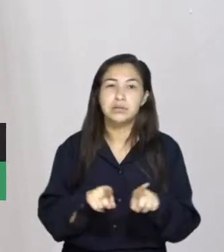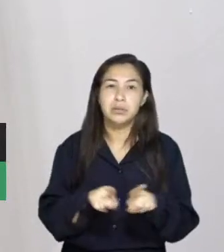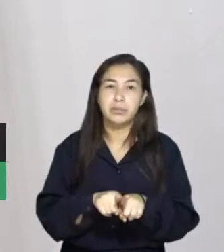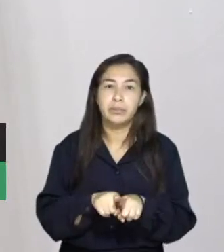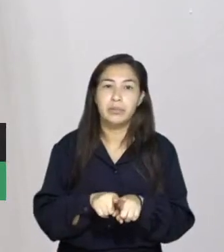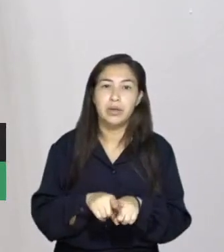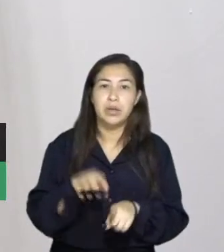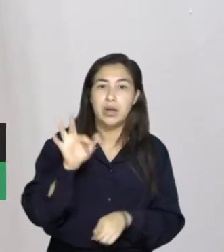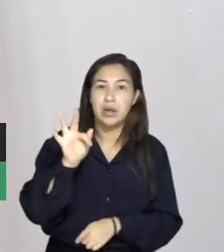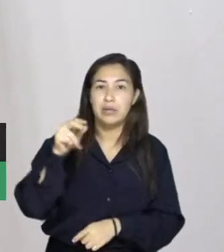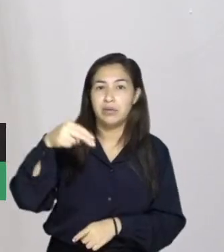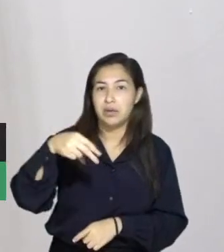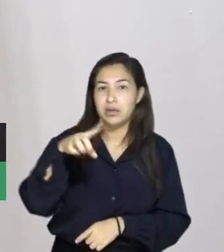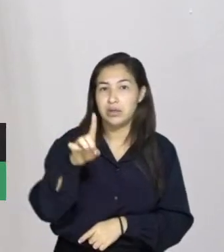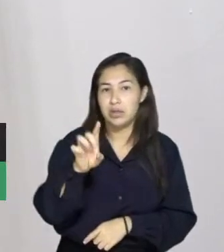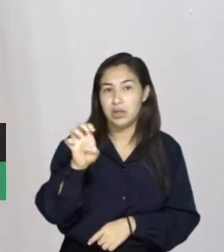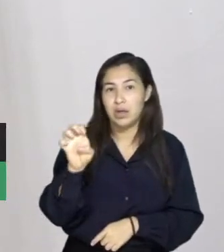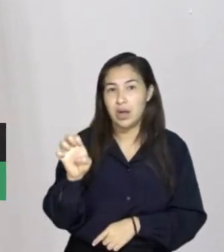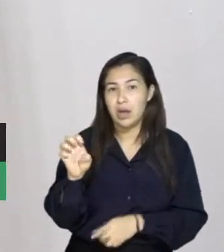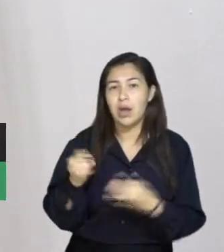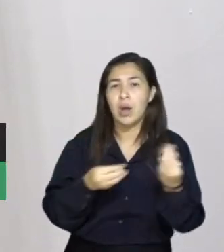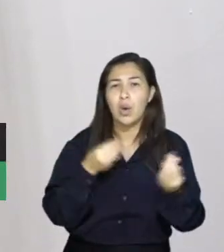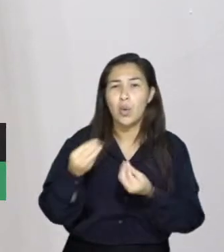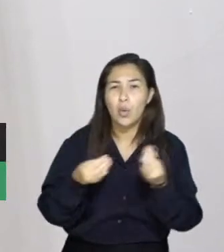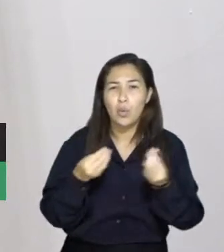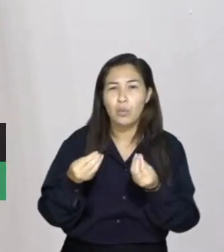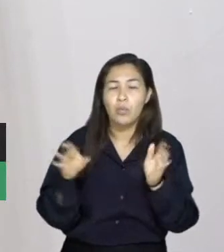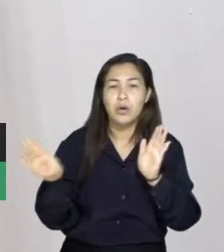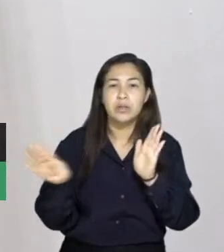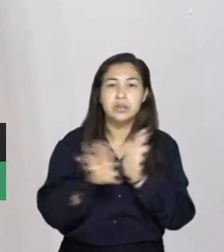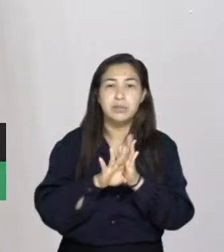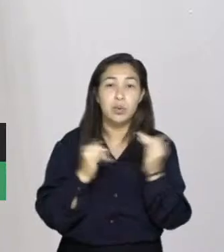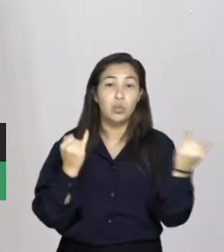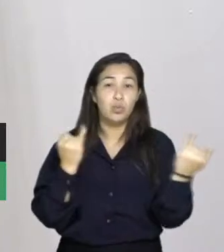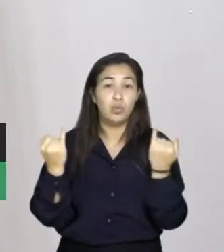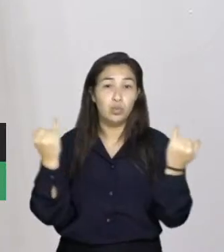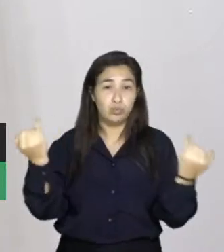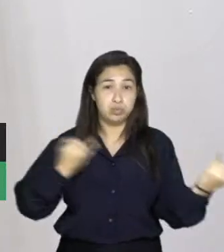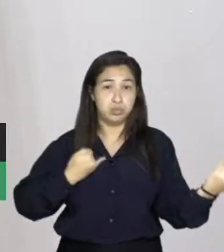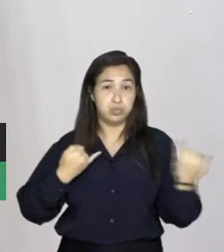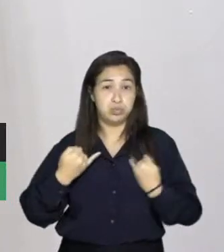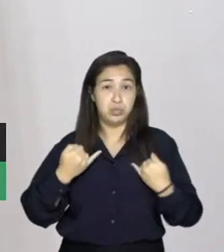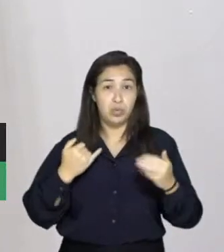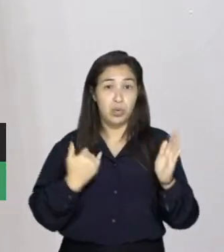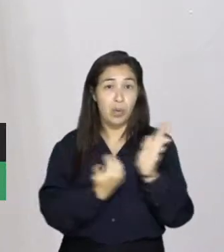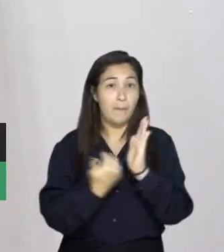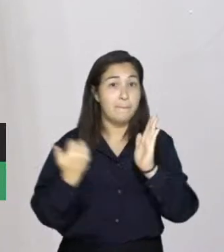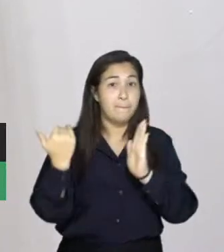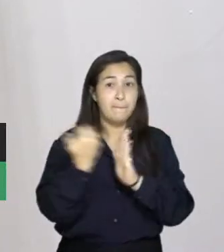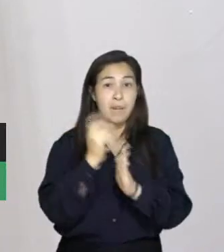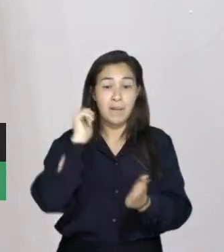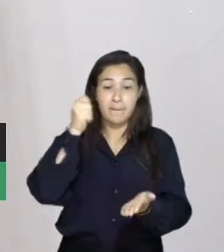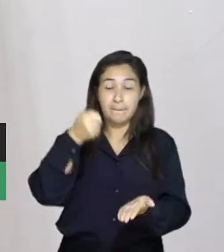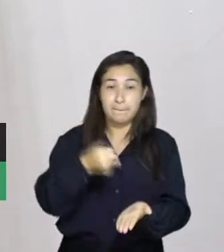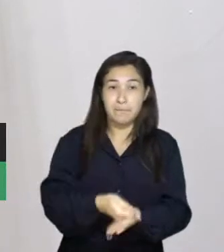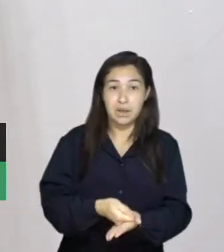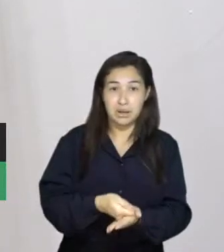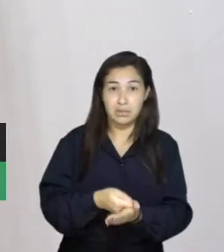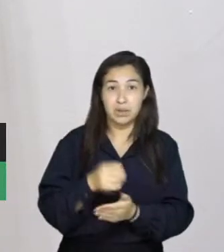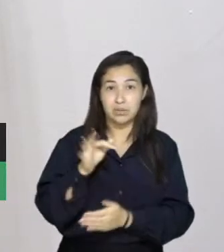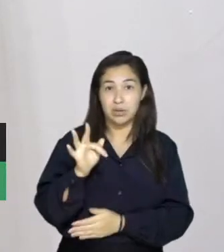FNDE e recebemos de lá notícia do maior pagamento da história do FNDE,